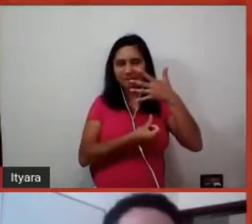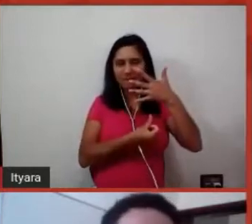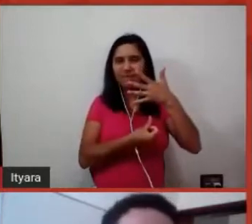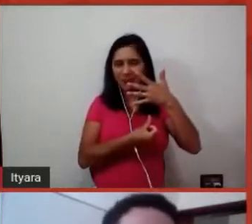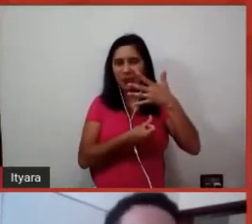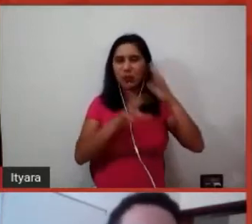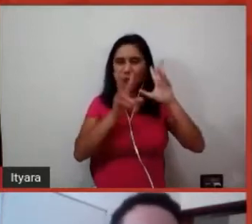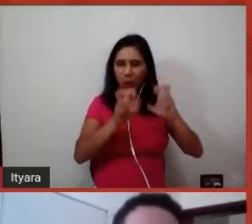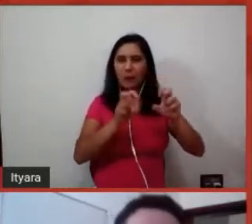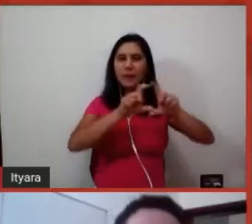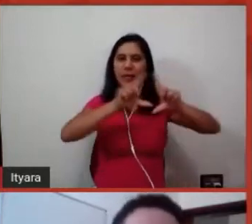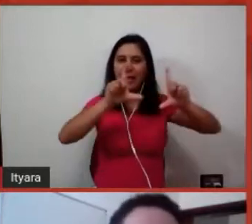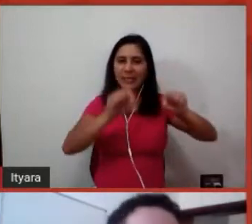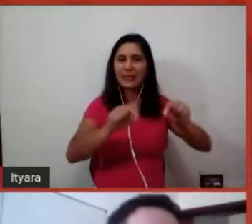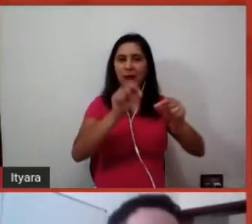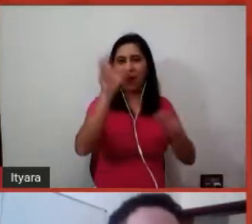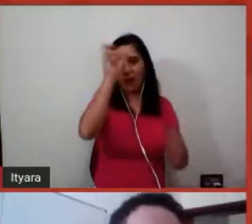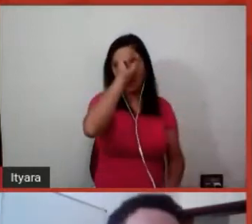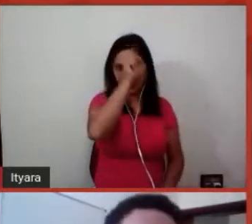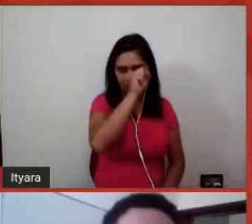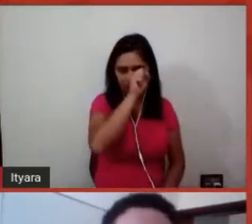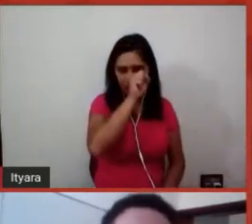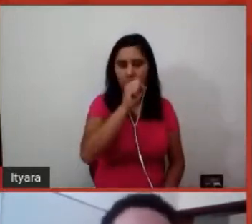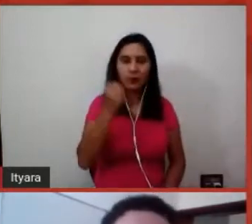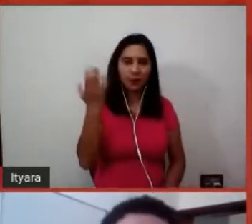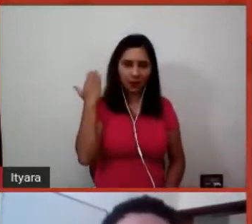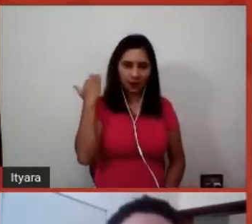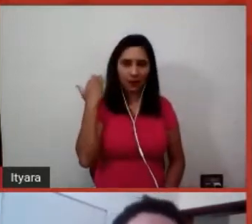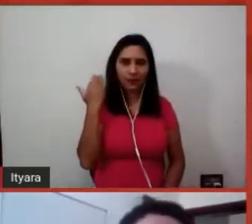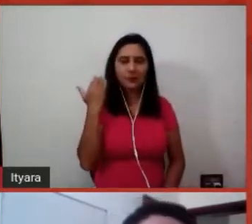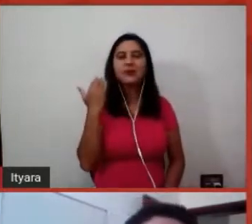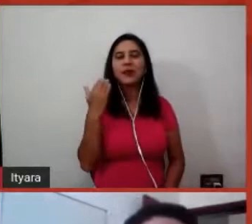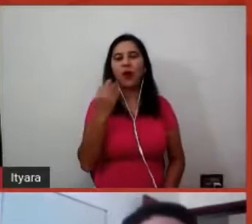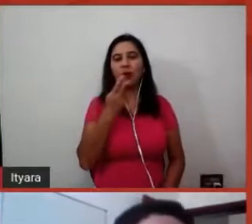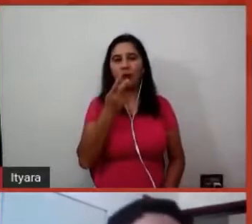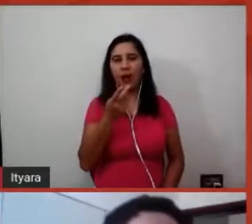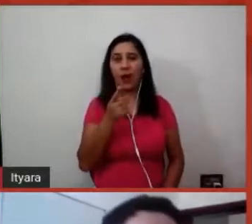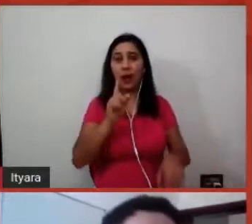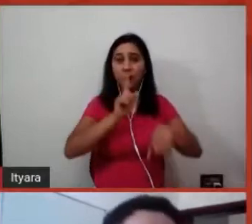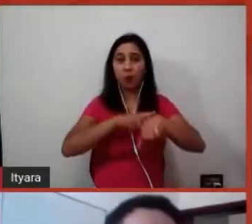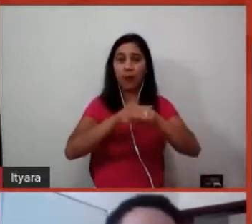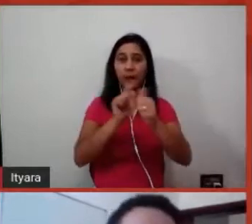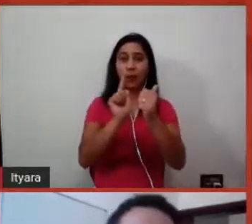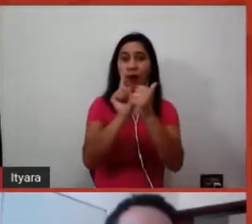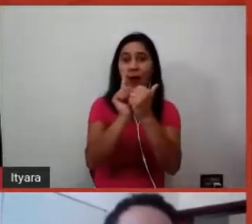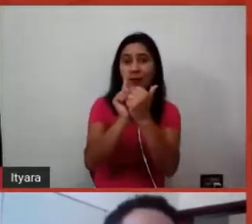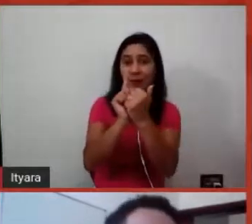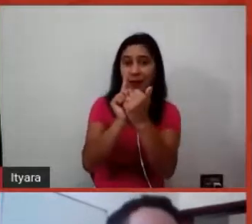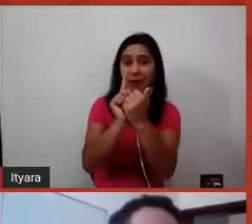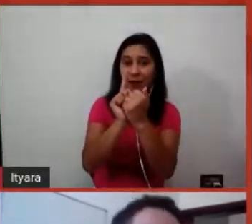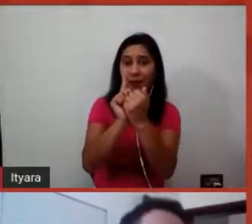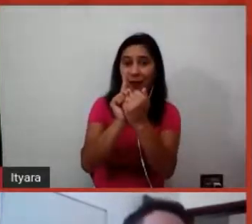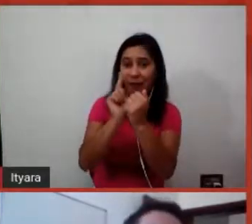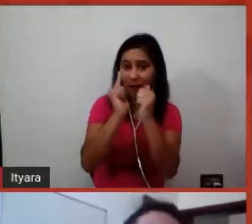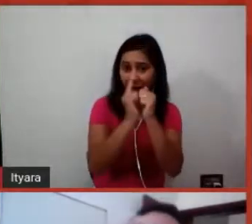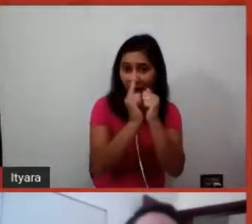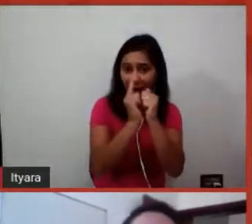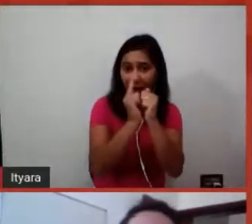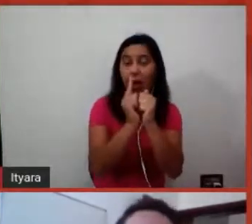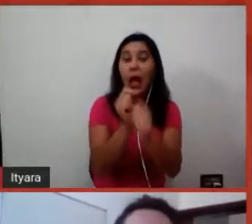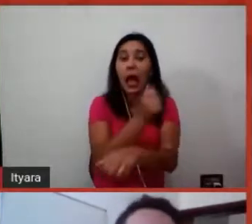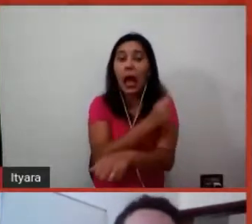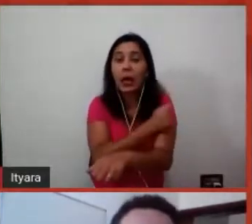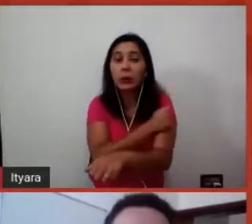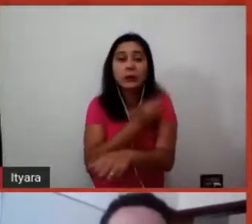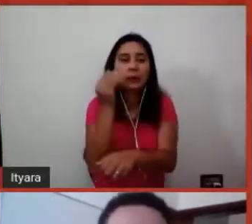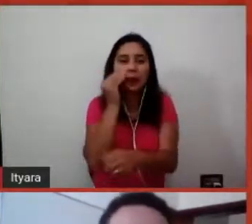de aprendizagem. Então, individualmente, eu mencionei agora há pouco, no momento assíncrono, né? Os estudantes vão tentar responder às